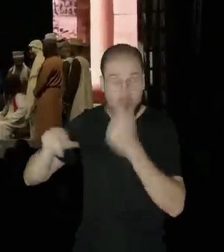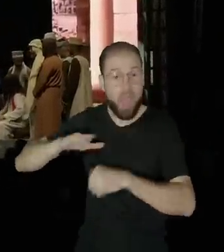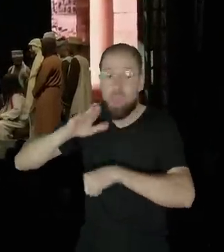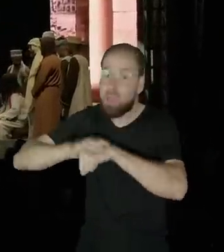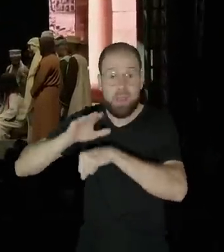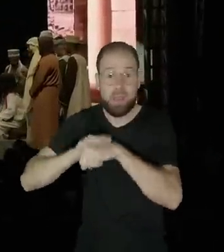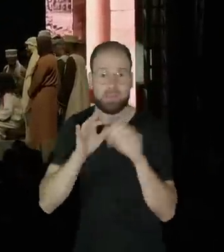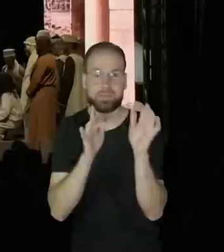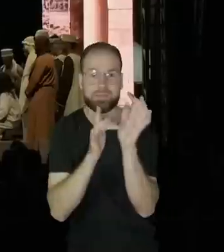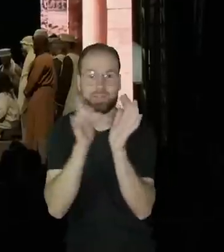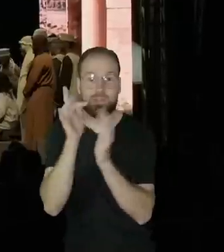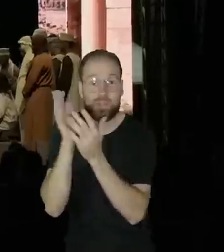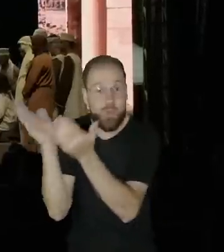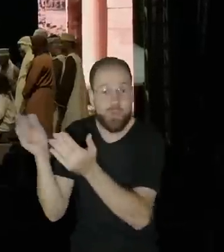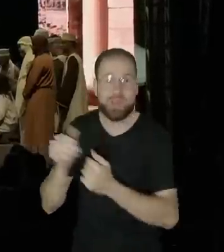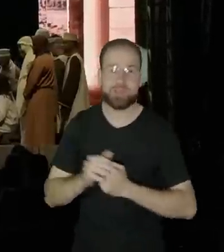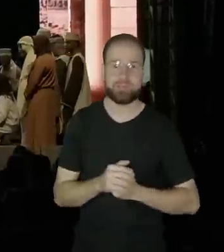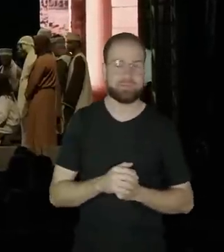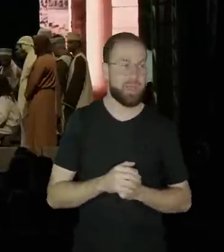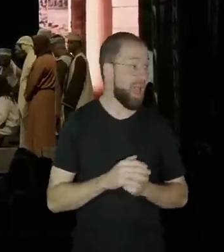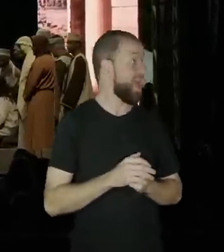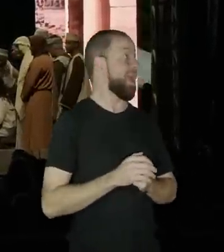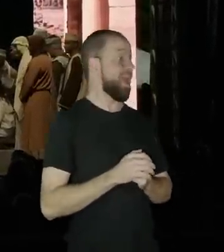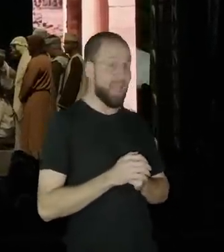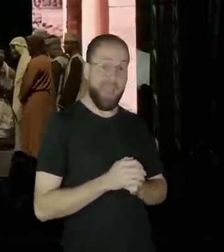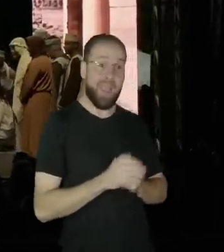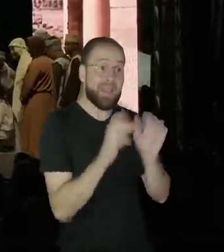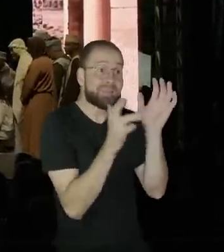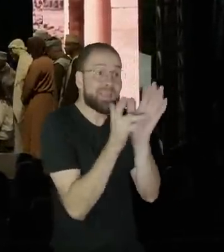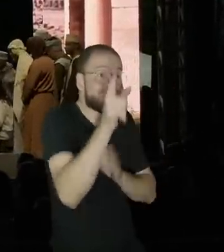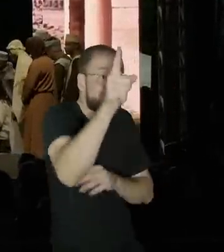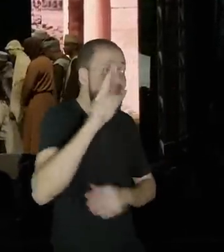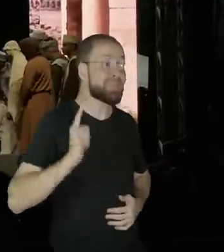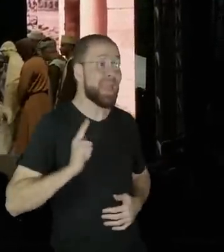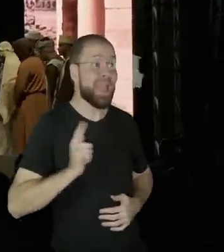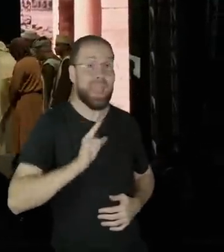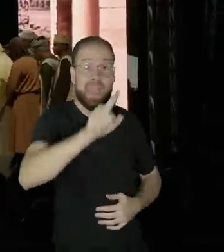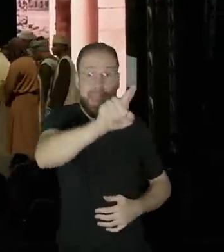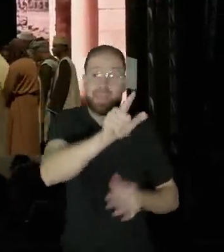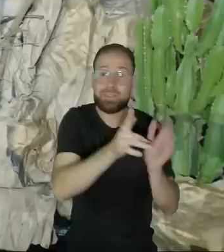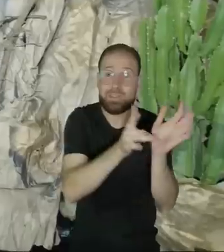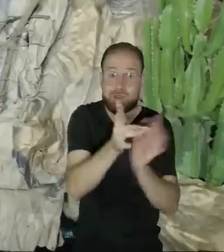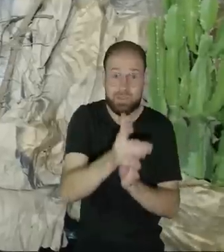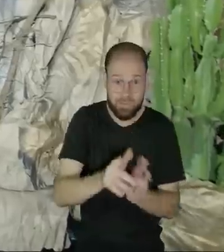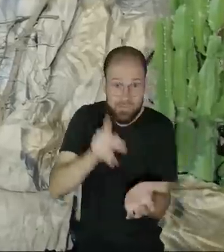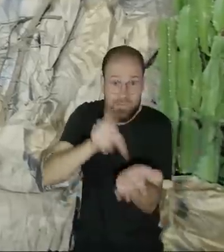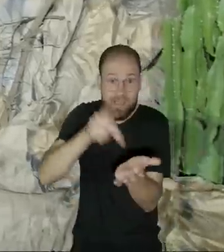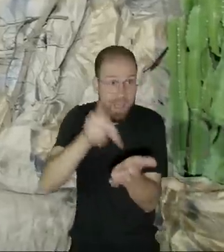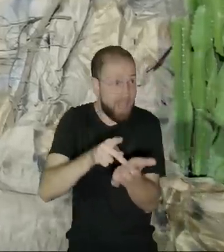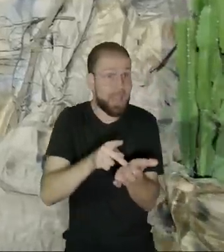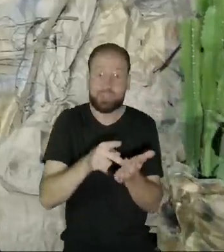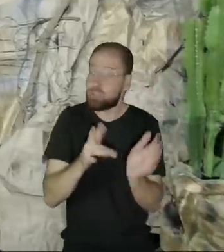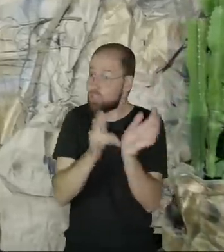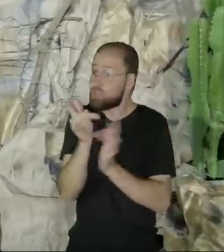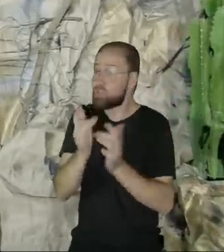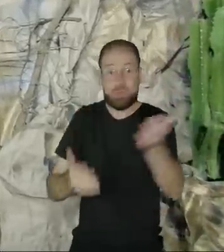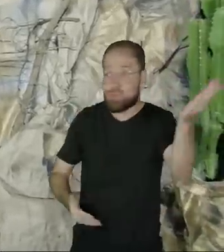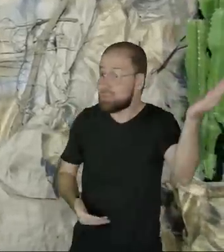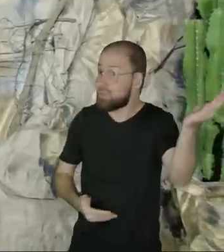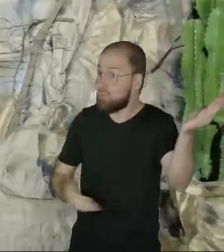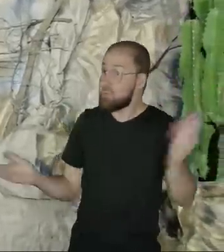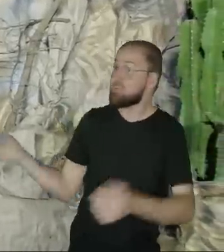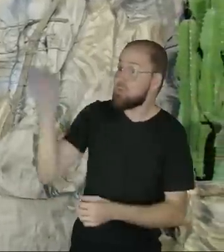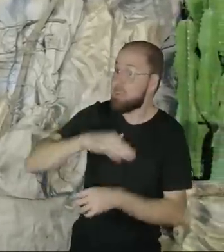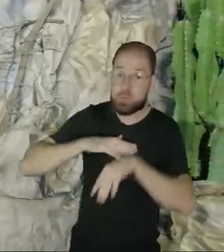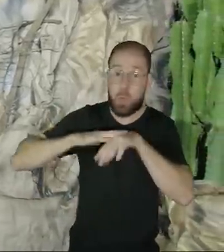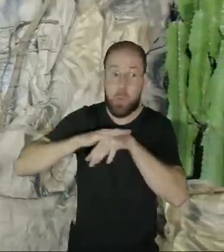Jesus. Olha, Sara, Jesus ali, é Jesus. É verdade, Abigail, é Jesus. Vamos